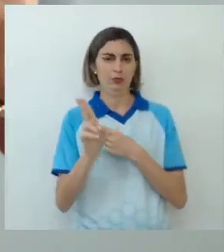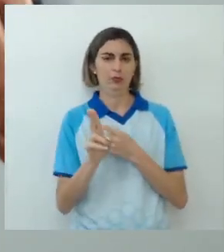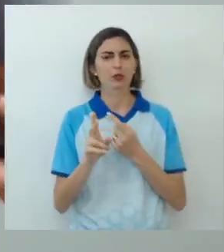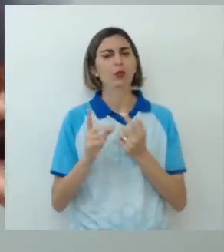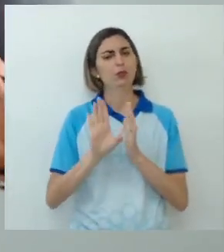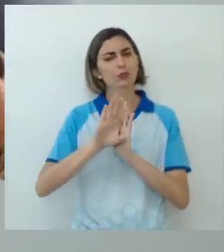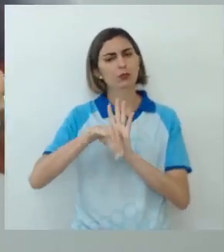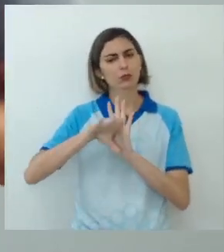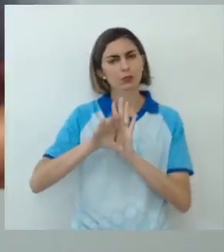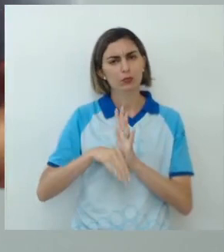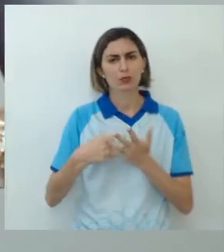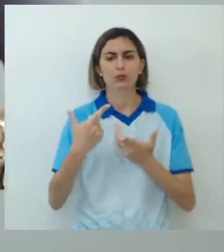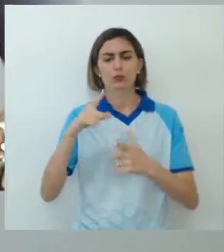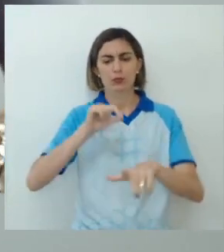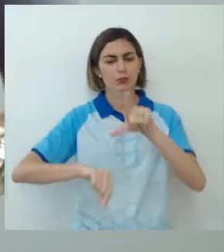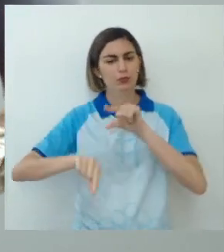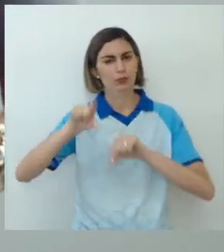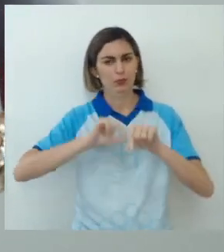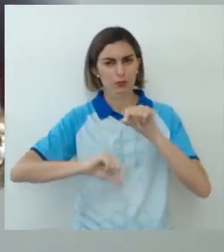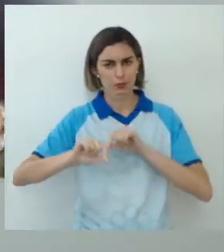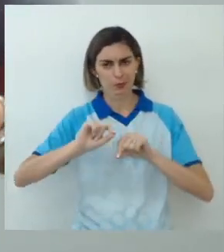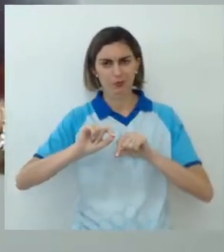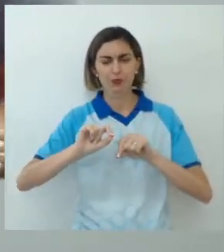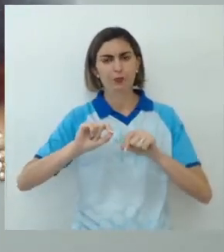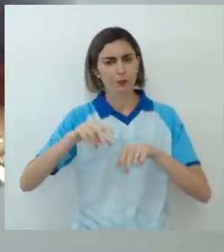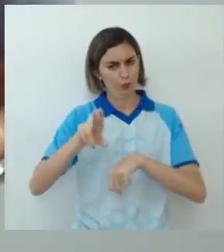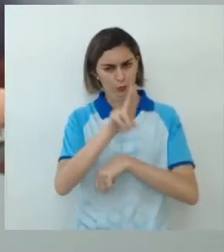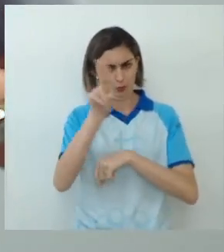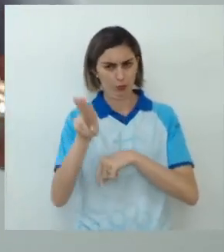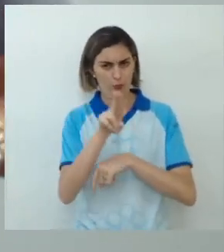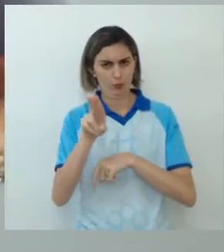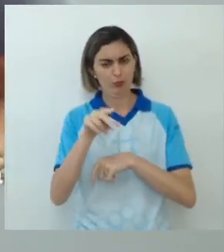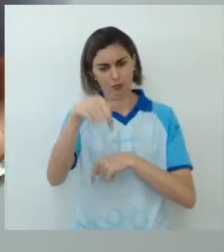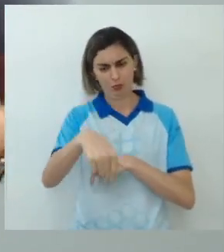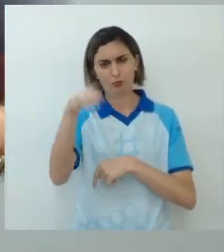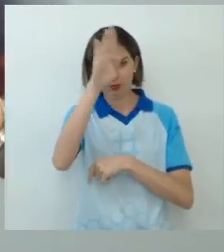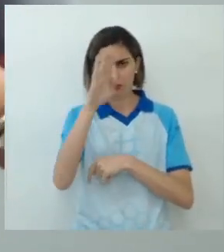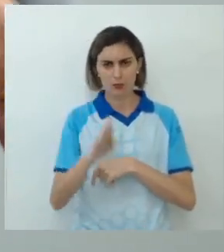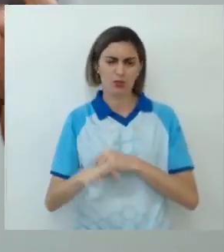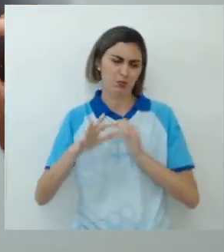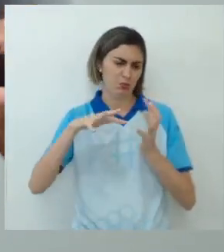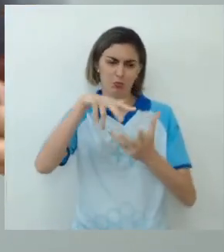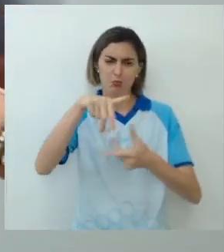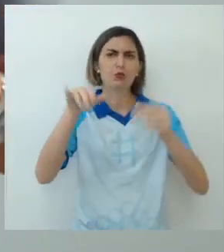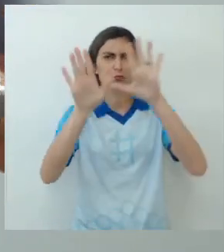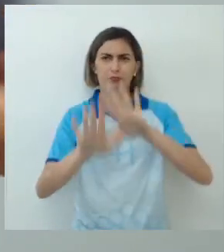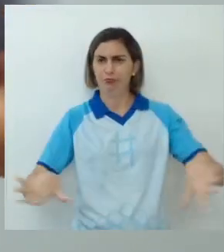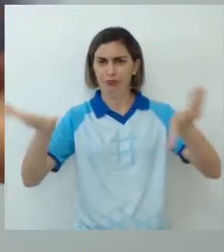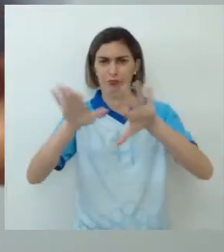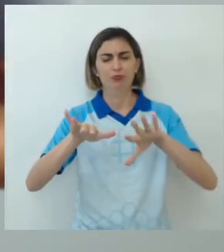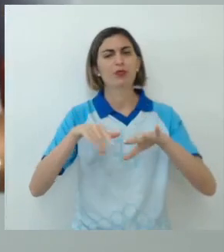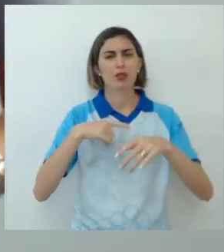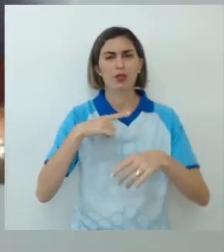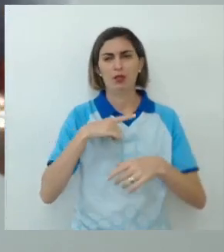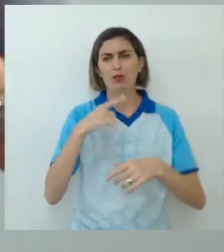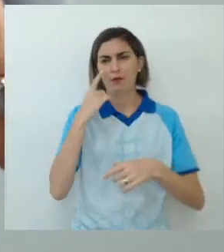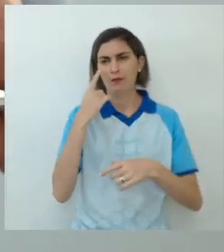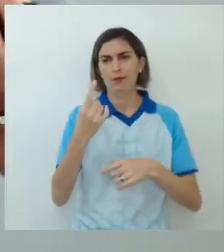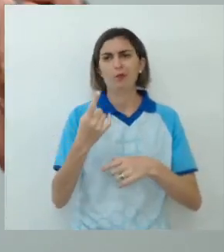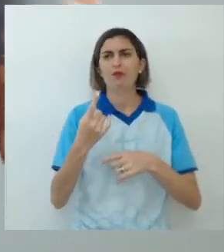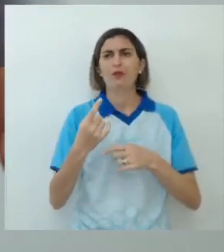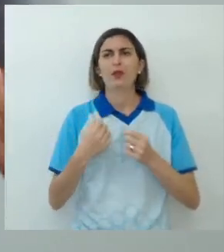os conceitos escolhidos para serem utilizados no Brasil, né, no mundo de maneira geral, via de regra costuma